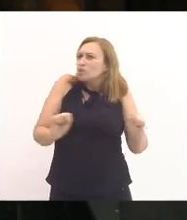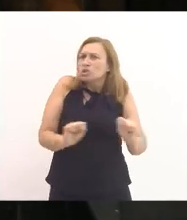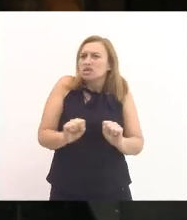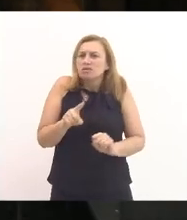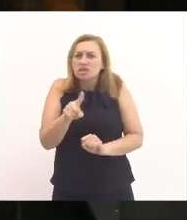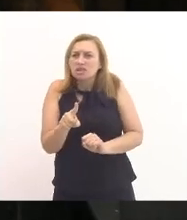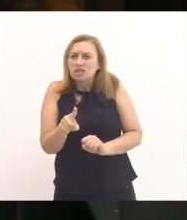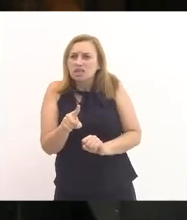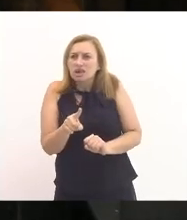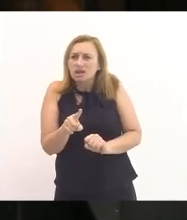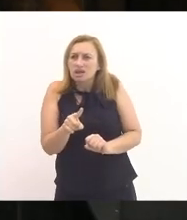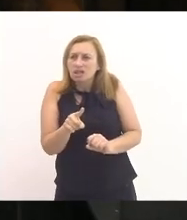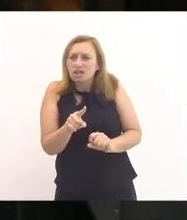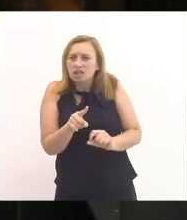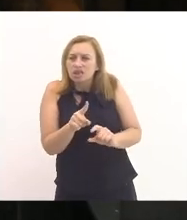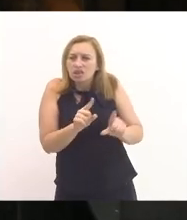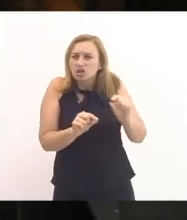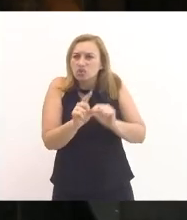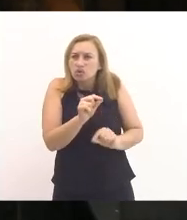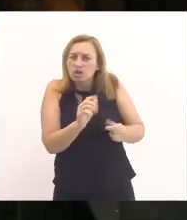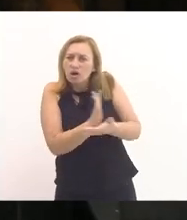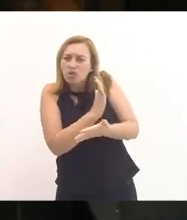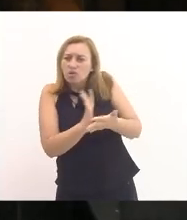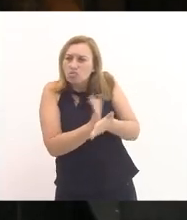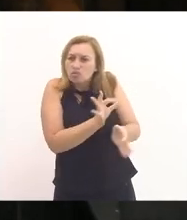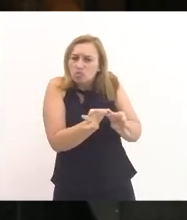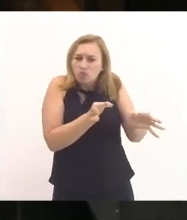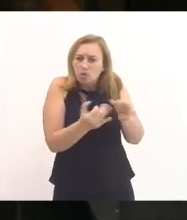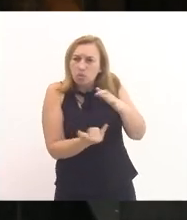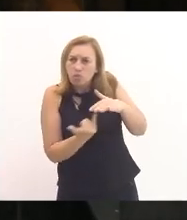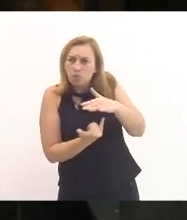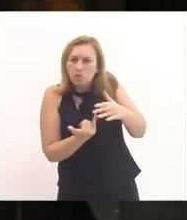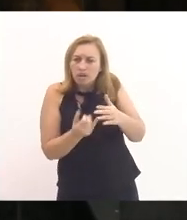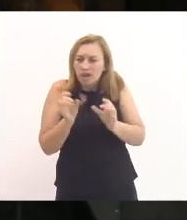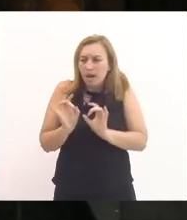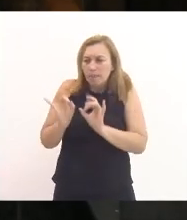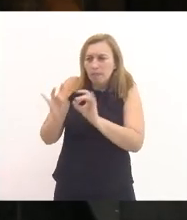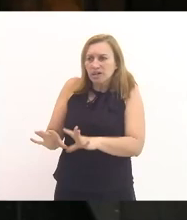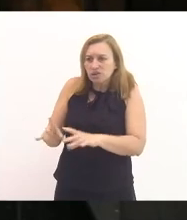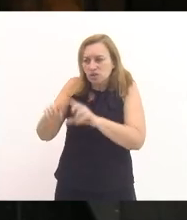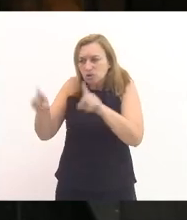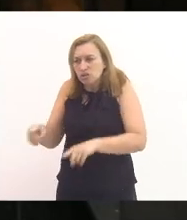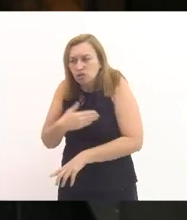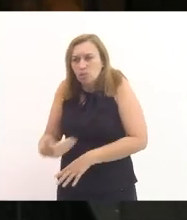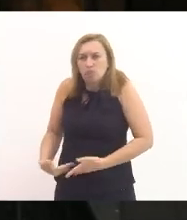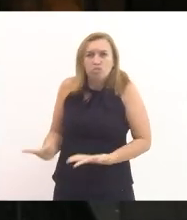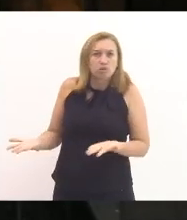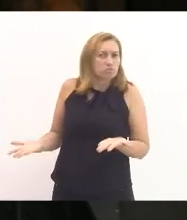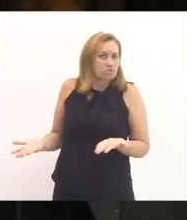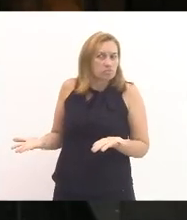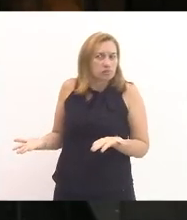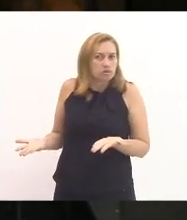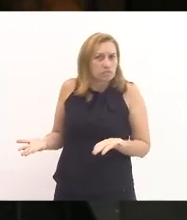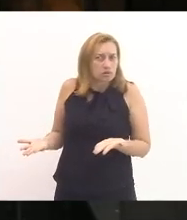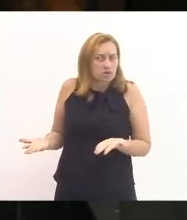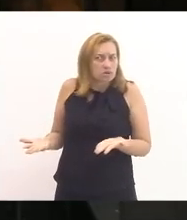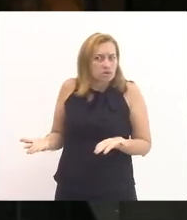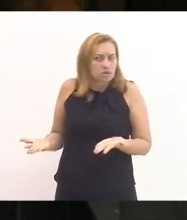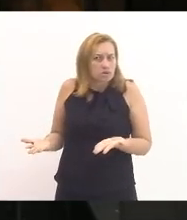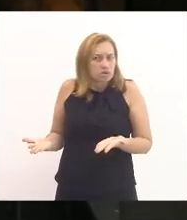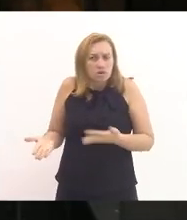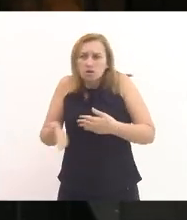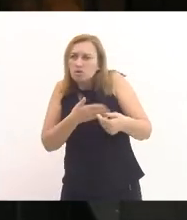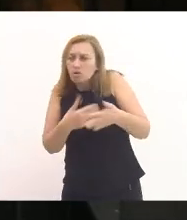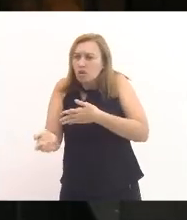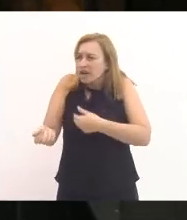você determina só a organicidade da instituição e largar os seus servidores ao vento ao léu Oi e